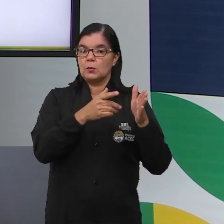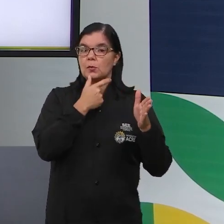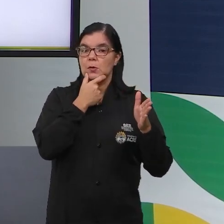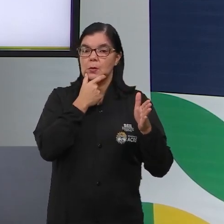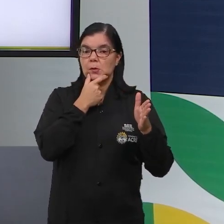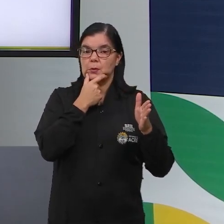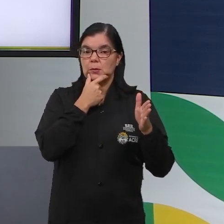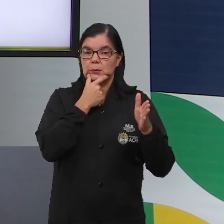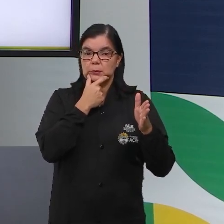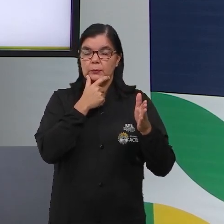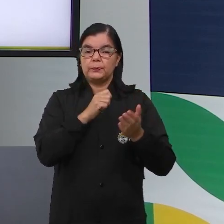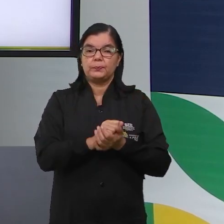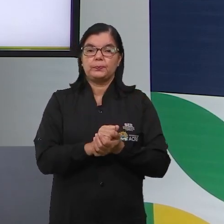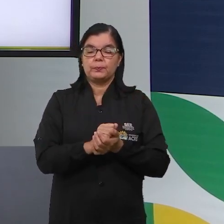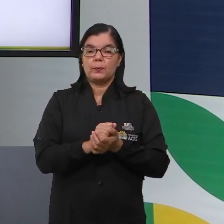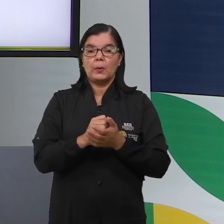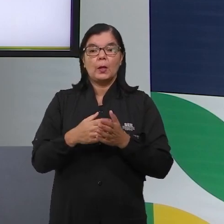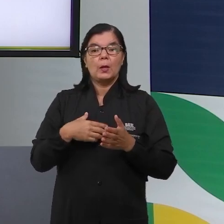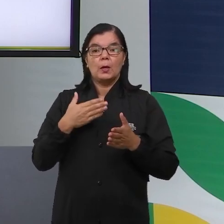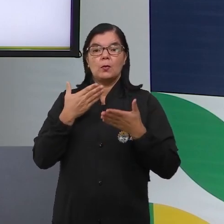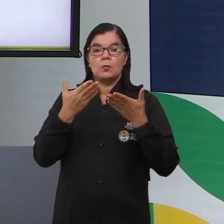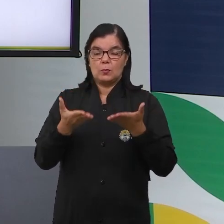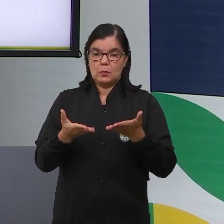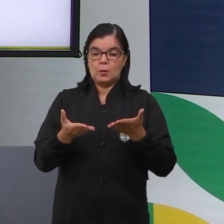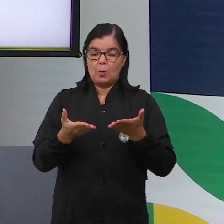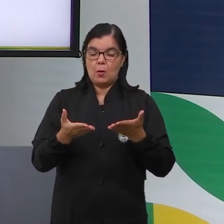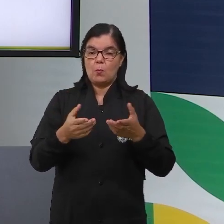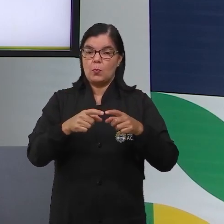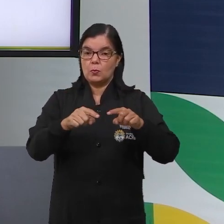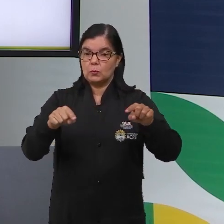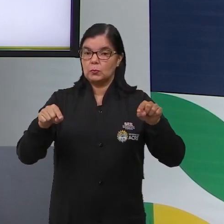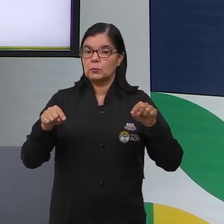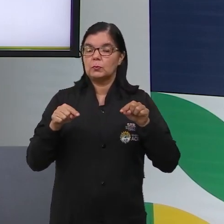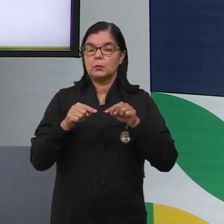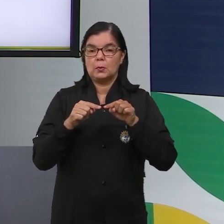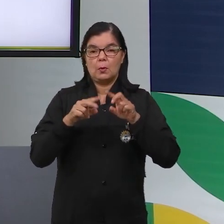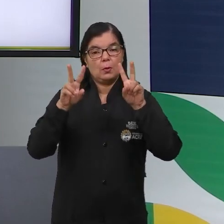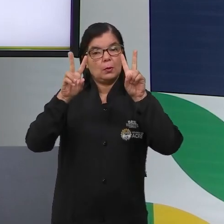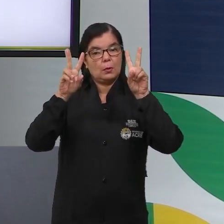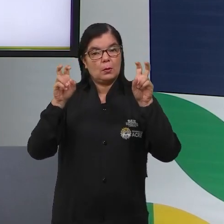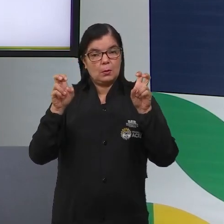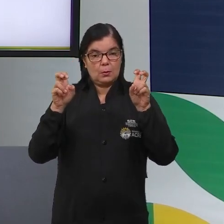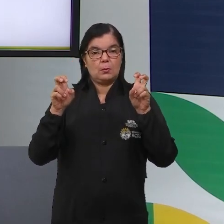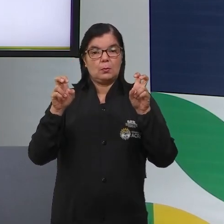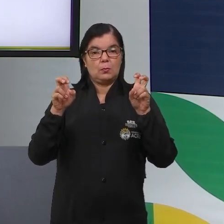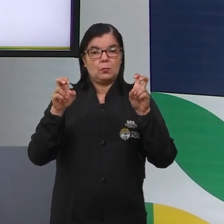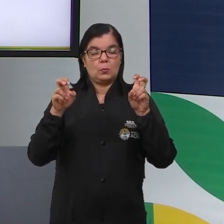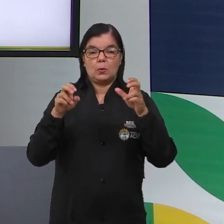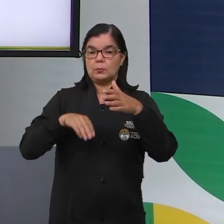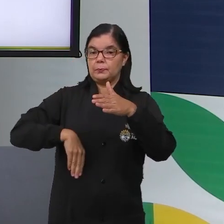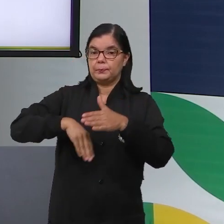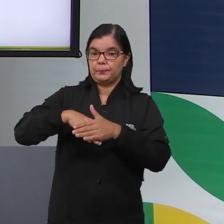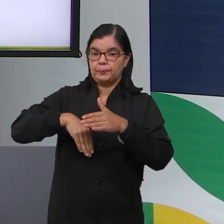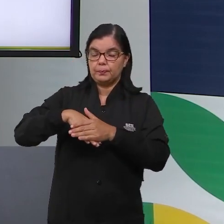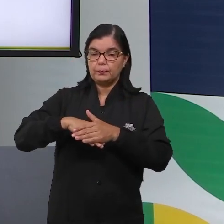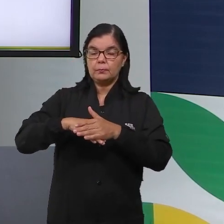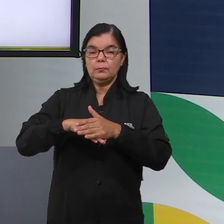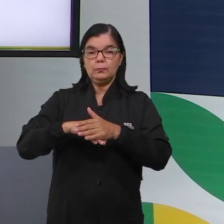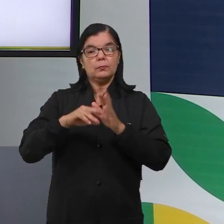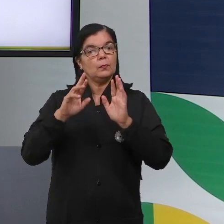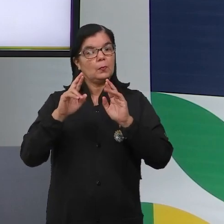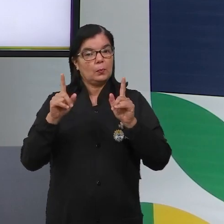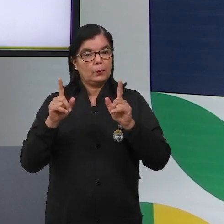inglesa. A abordagem em campo, aqui a gente está fazendo um parêntese, relacionado ao futebol, tá?